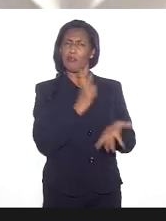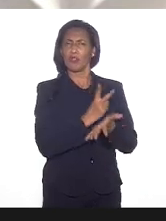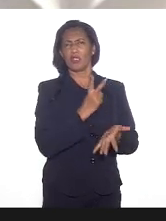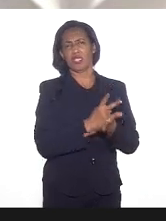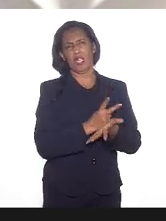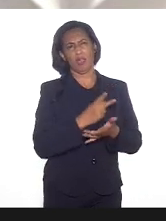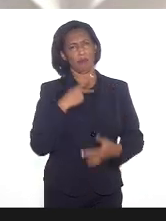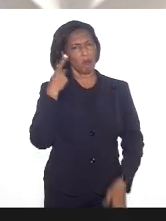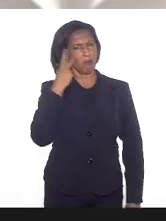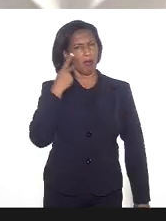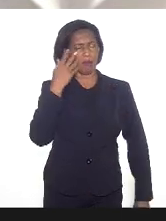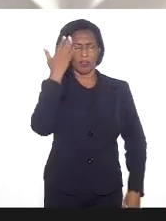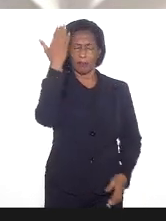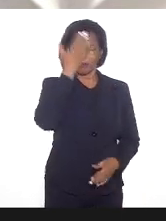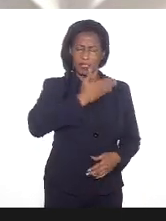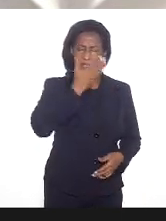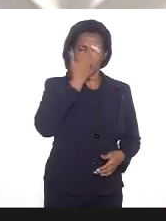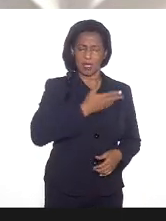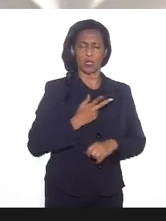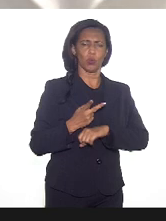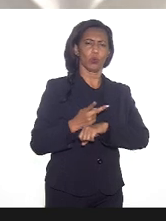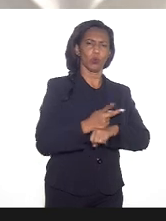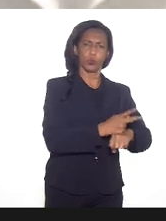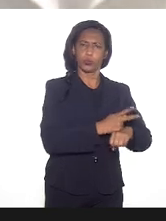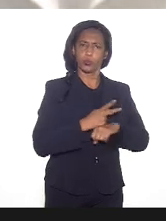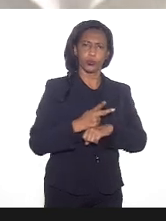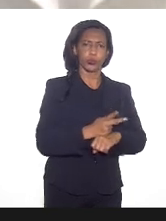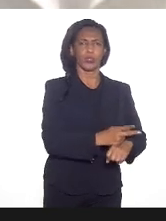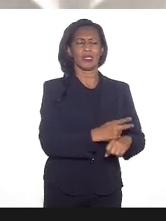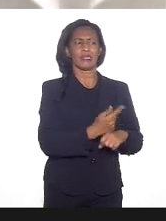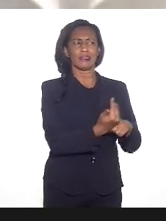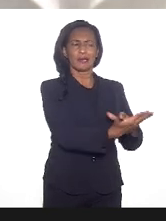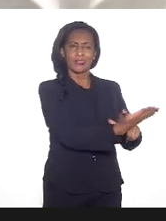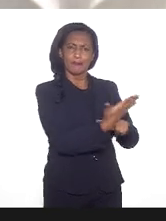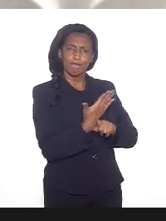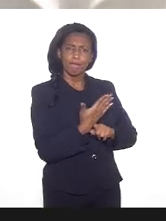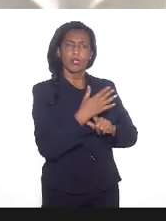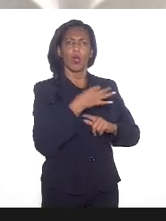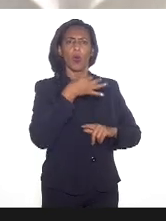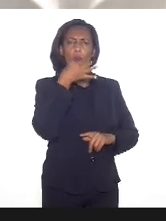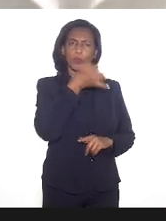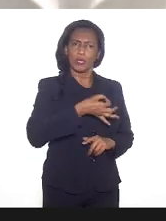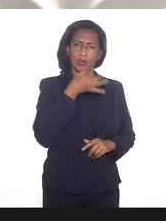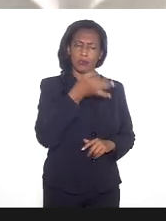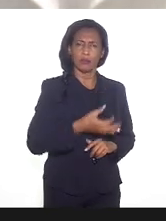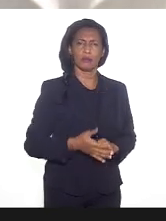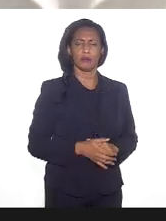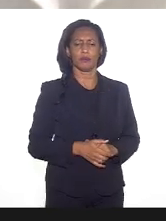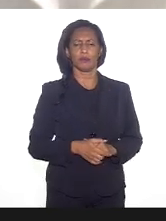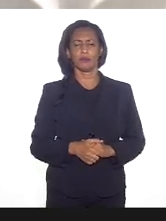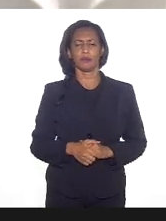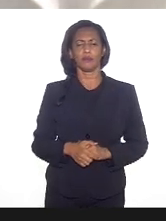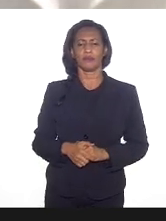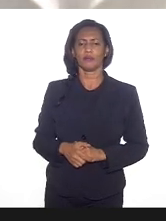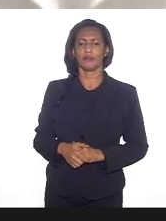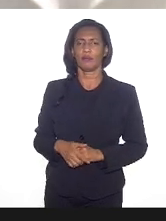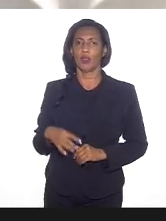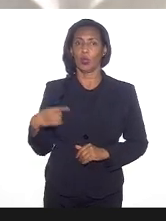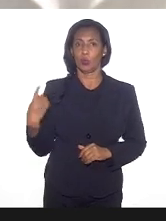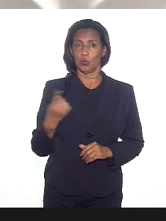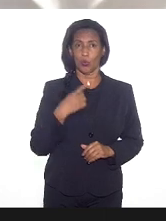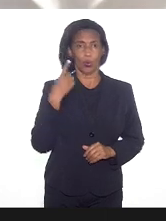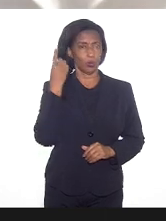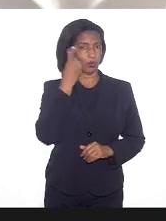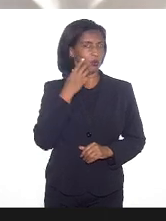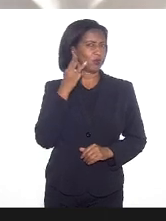parlamentar presente também, buscando aí, né, trazer a sua opinião, né? O nosso